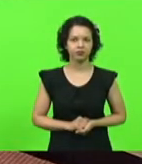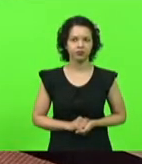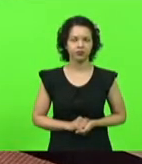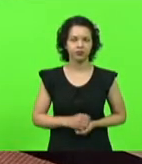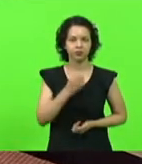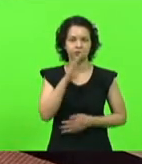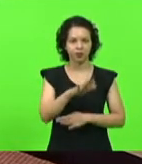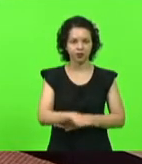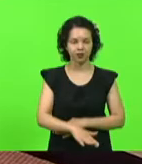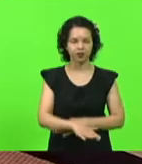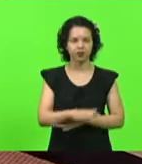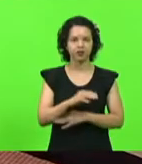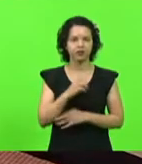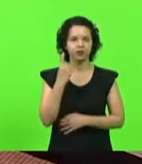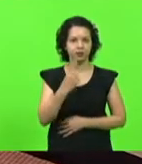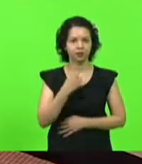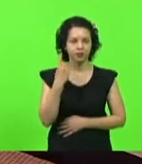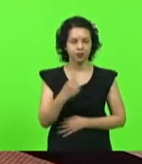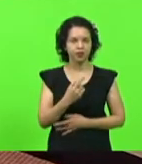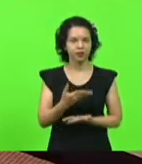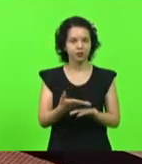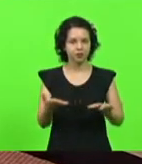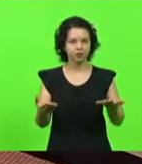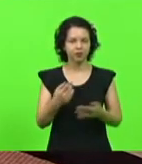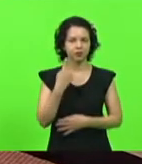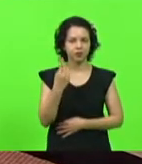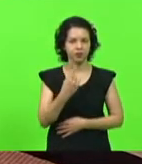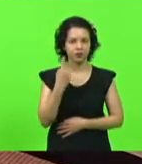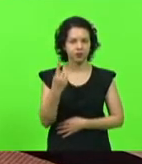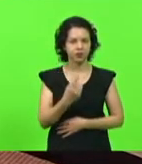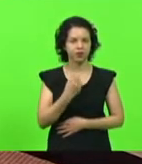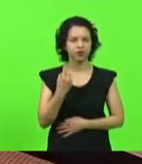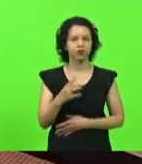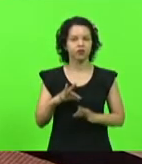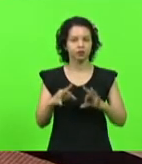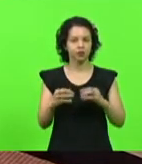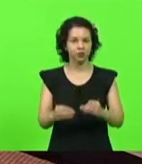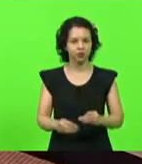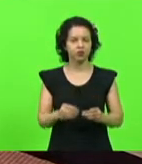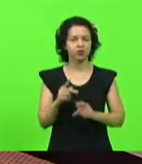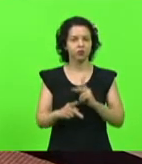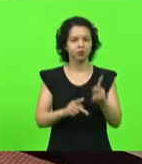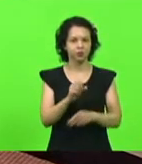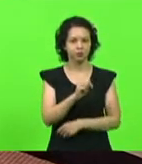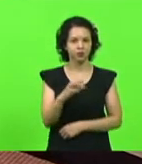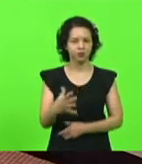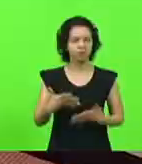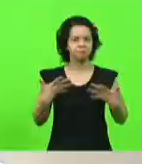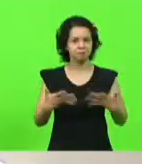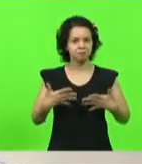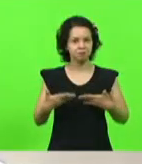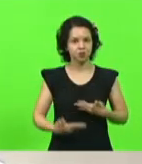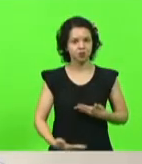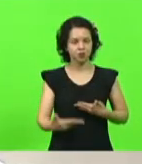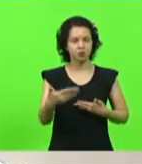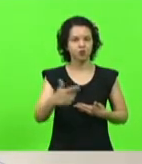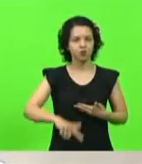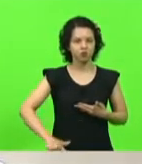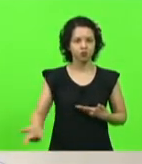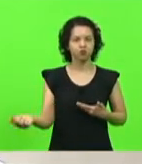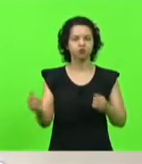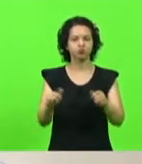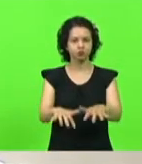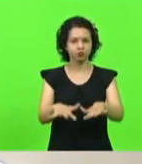Boa tarde, deputadas, boa tarde, deputados, boa tarde aos catarinenses. É com muita alegria que iniciamos mais uma